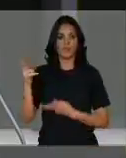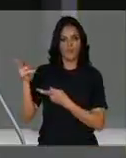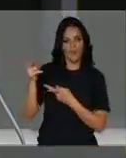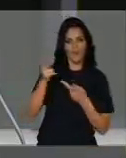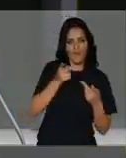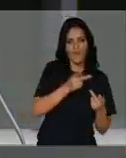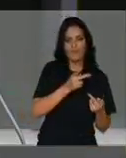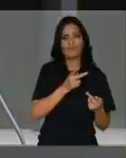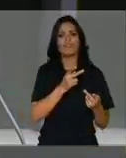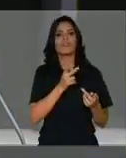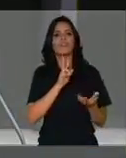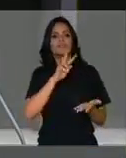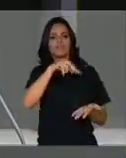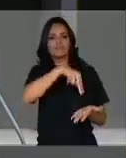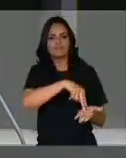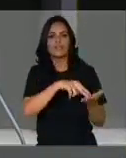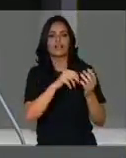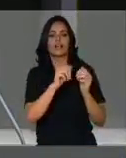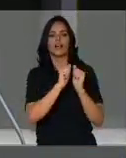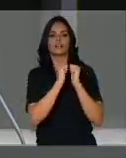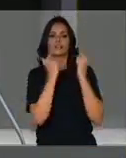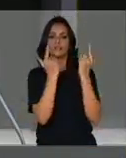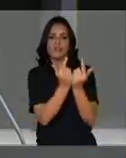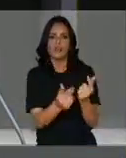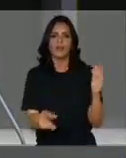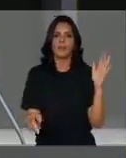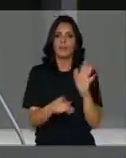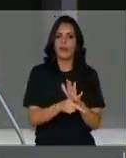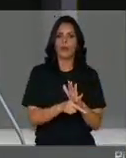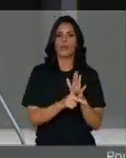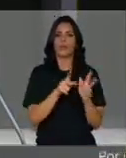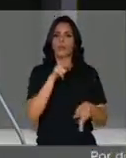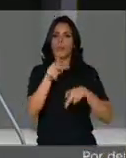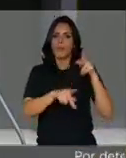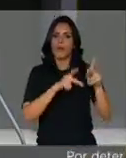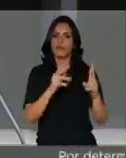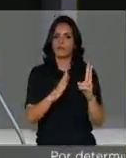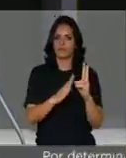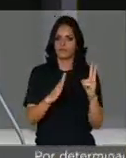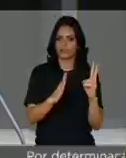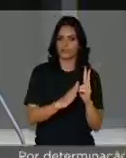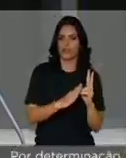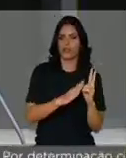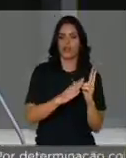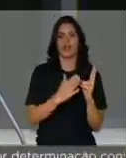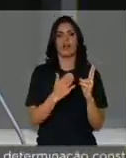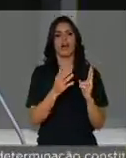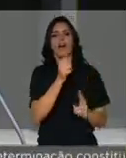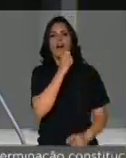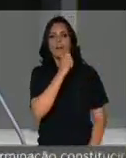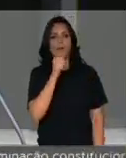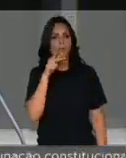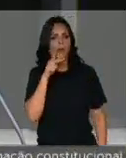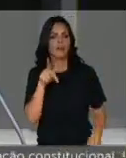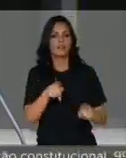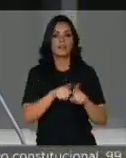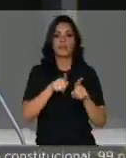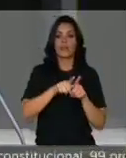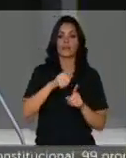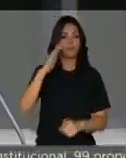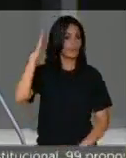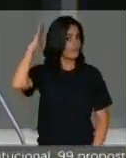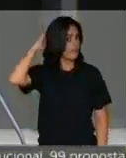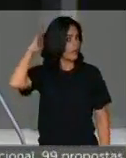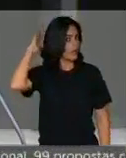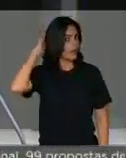da Assembleia dos Povos Indígenas do Amapá e Norte do Pará, e que vai ser